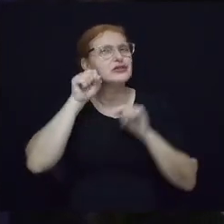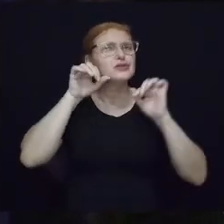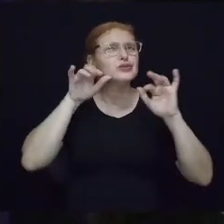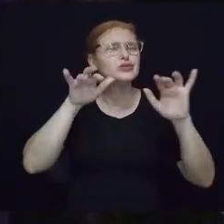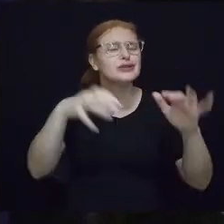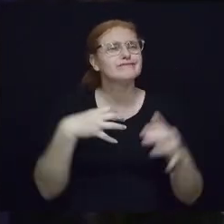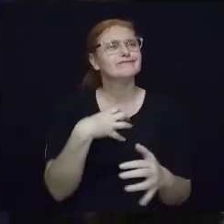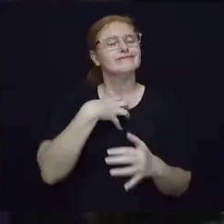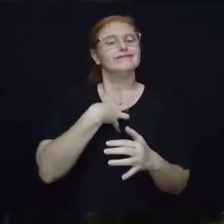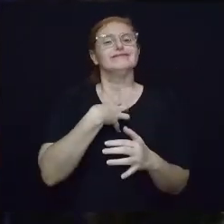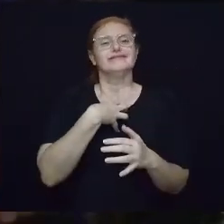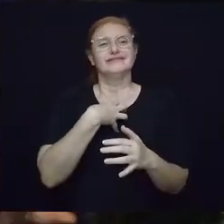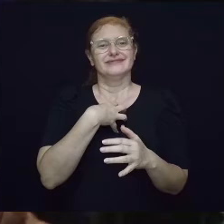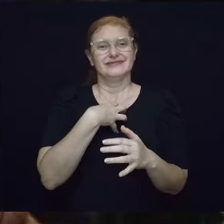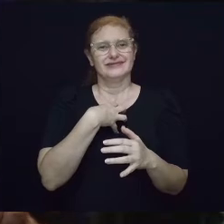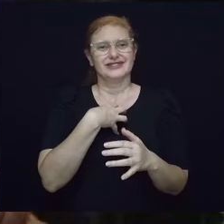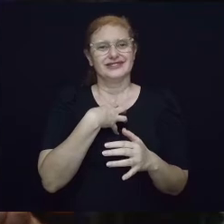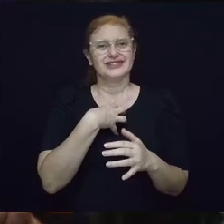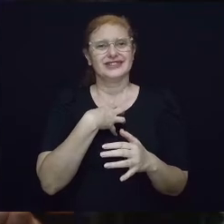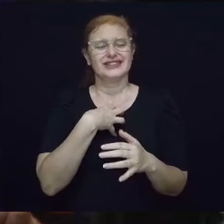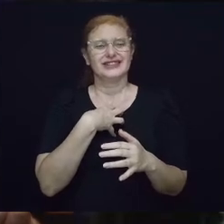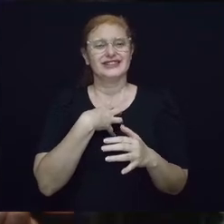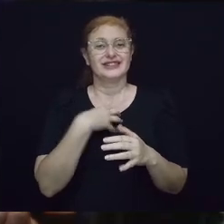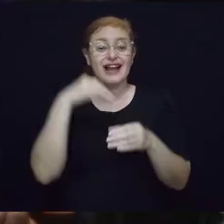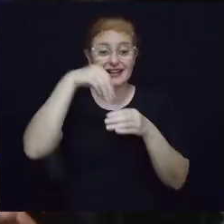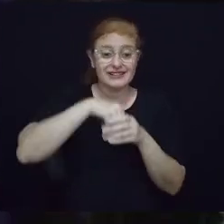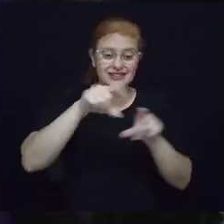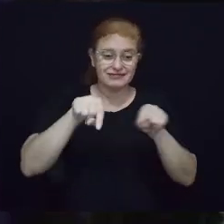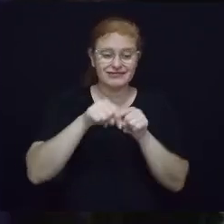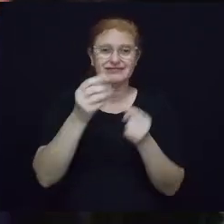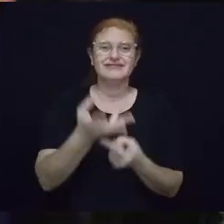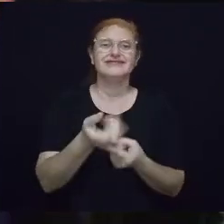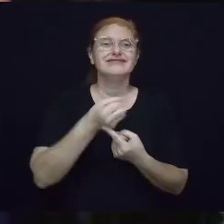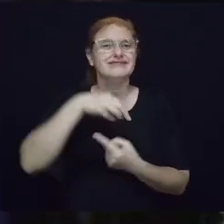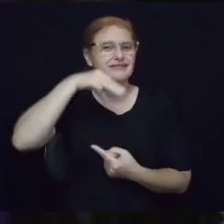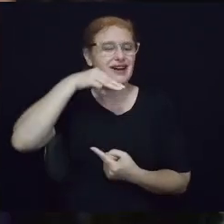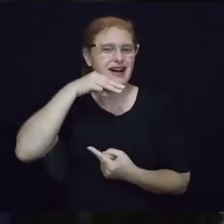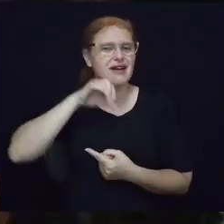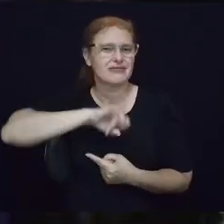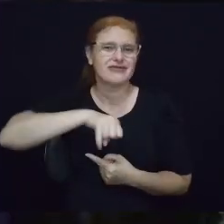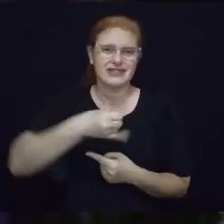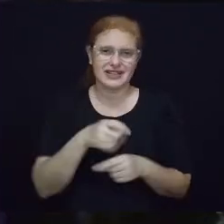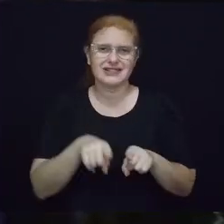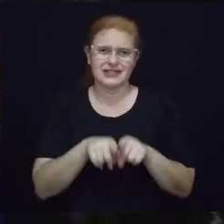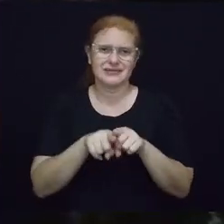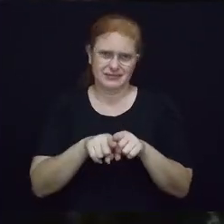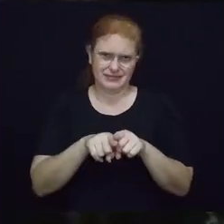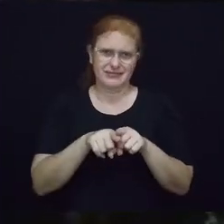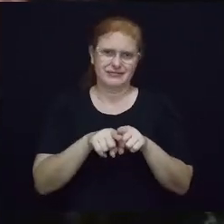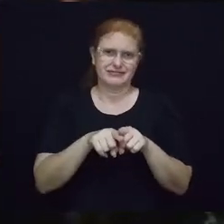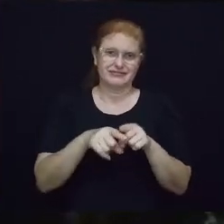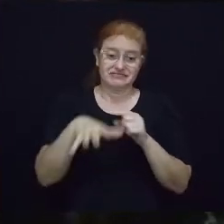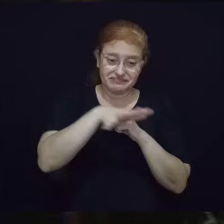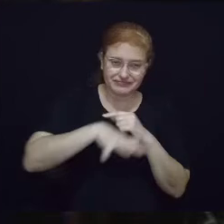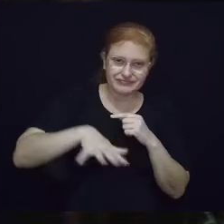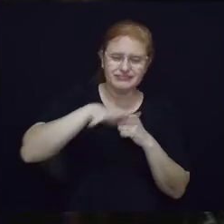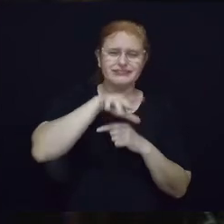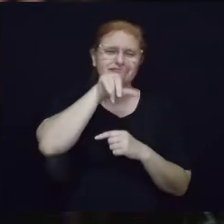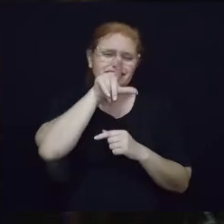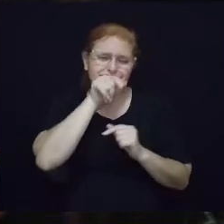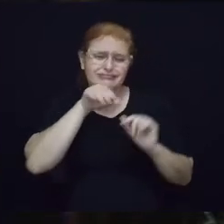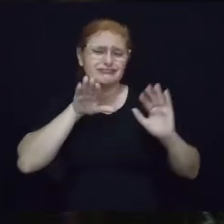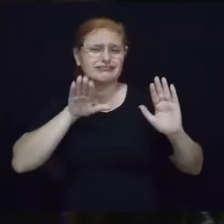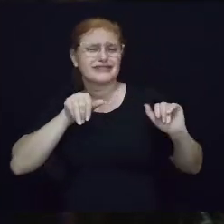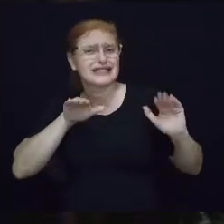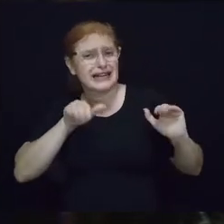pouco, né, no ateliê do Mauro. Foi uma sugestão tua também da gente aproveitar a ambiência, né, os passarinhos,